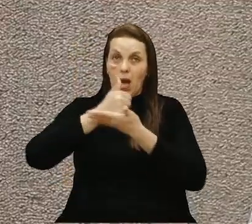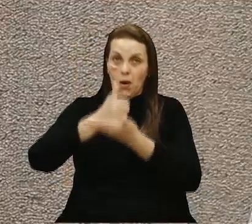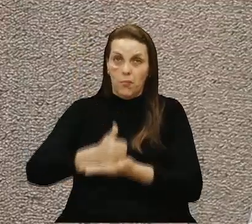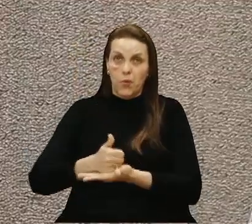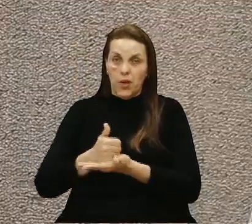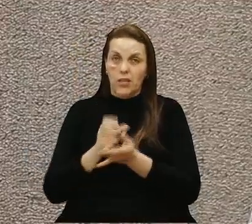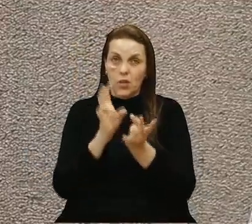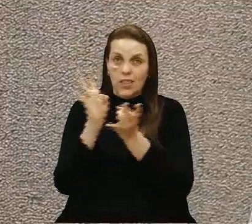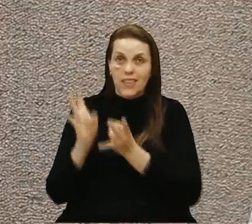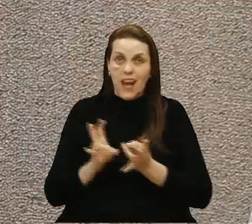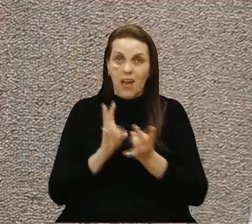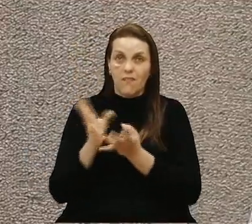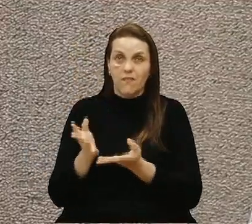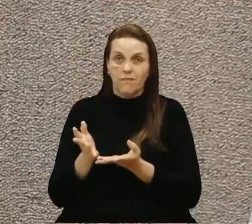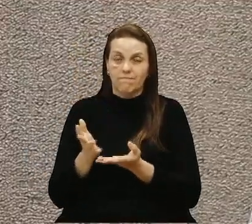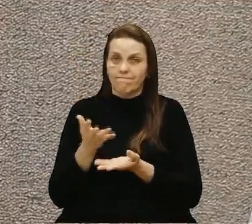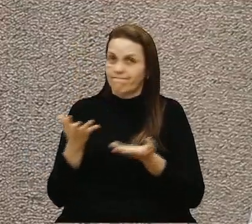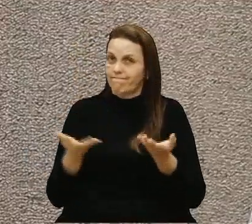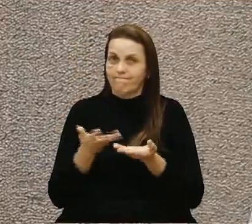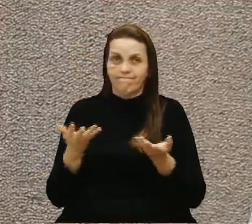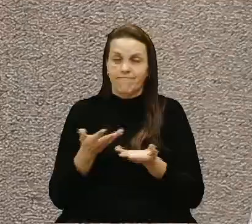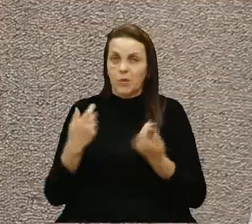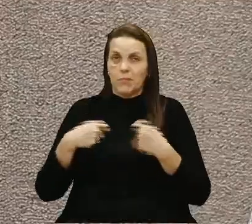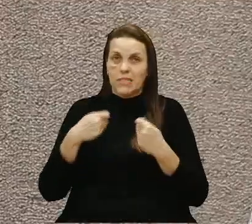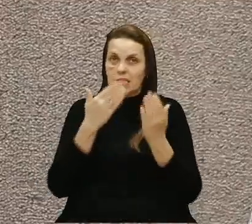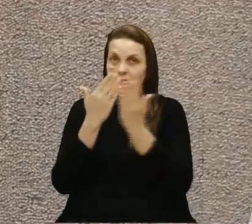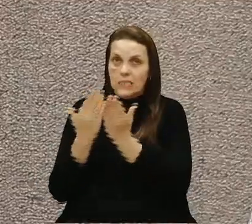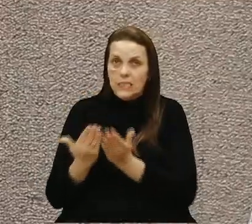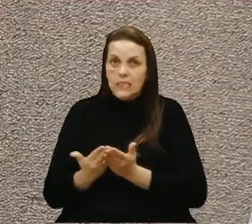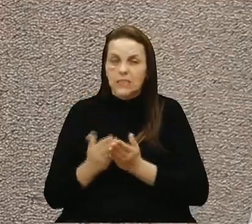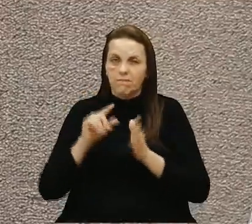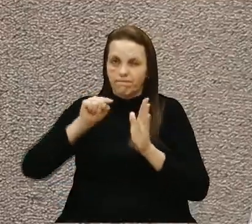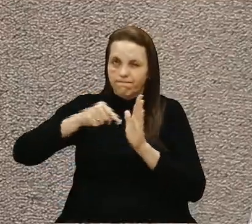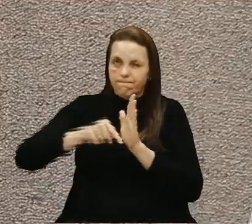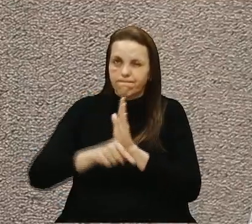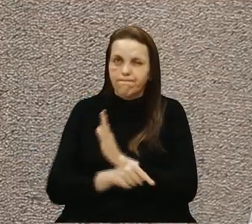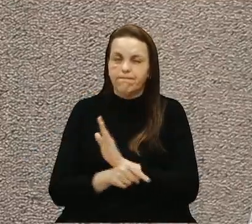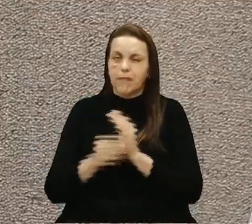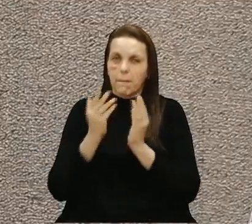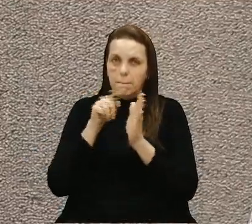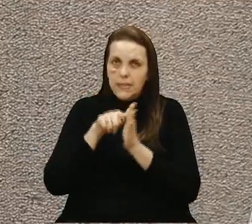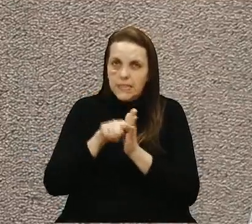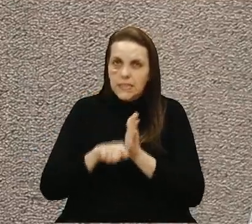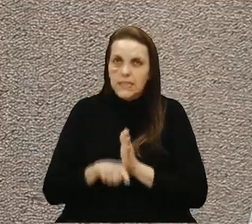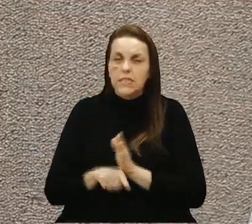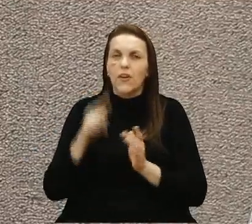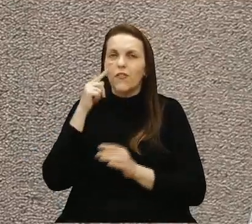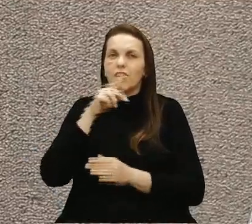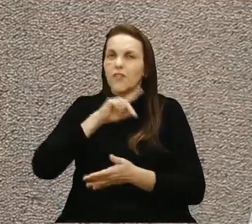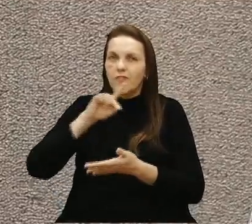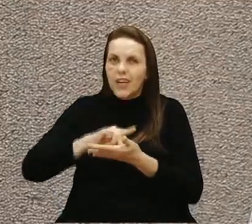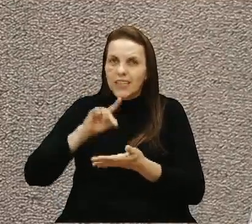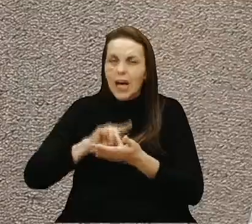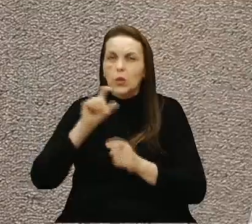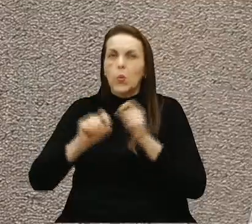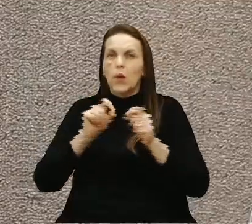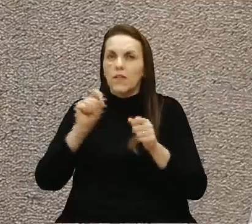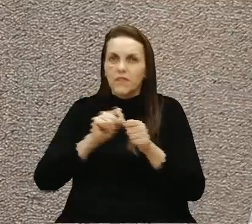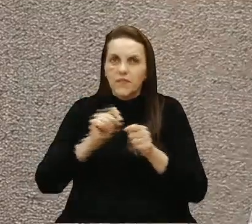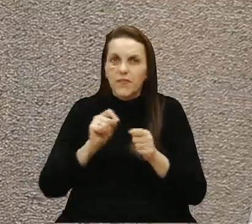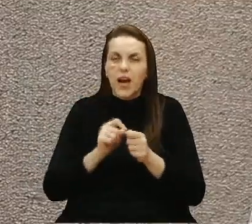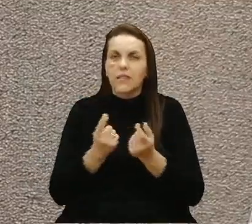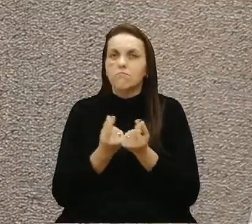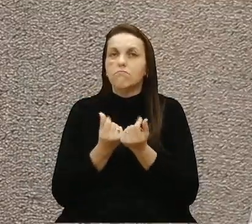narcotráfico. Então, tem que ser feito um estudo aprofundado, tem que ver realmente o que eles fazem com esse